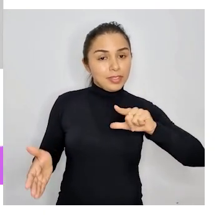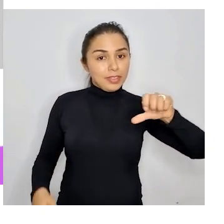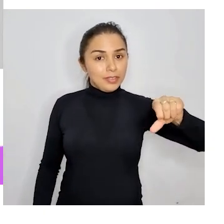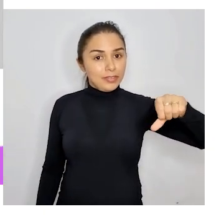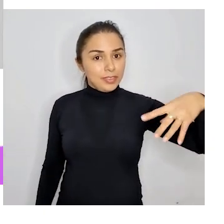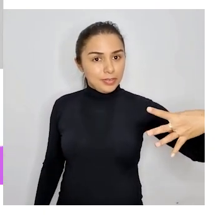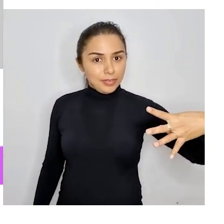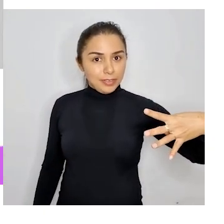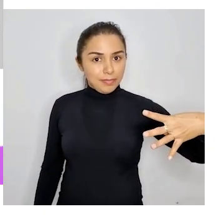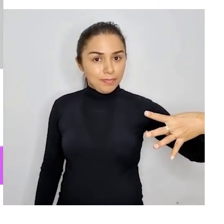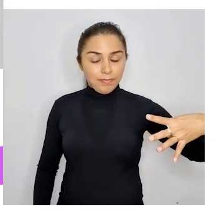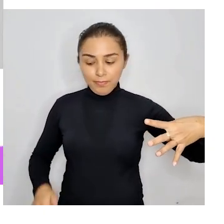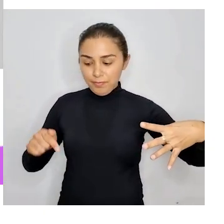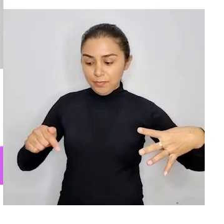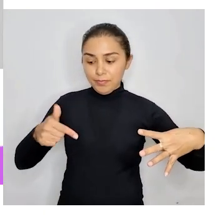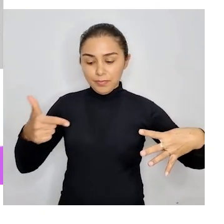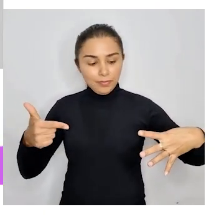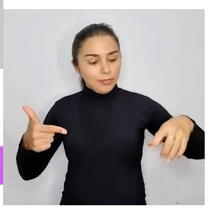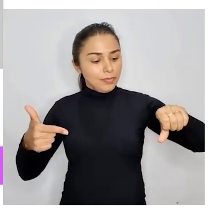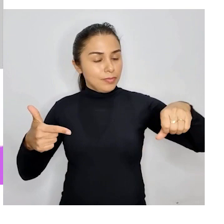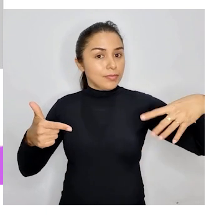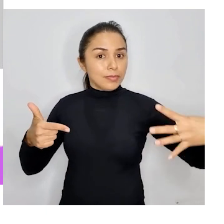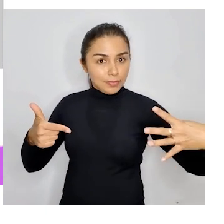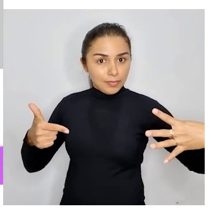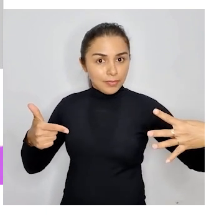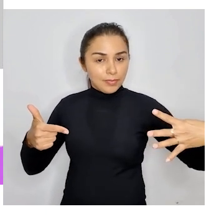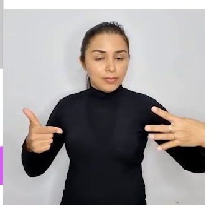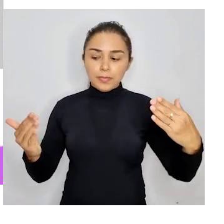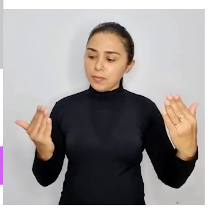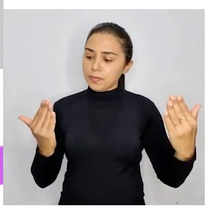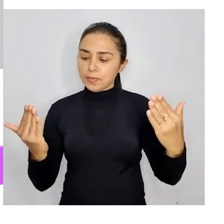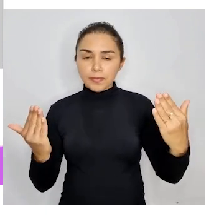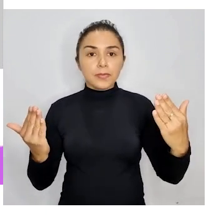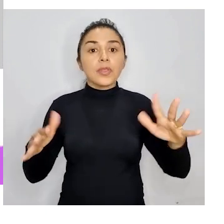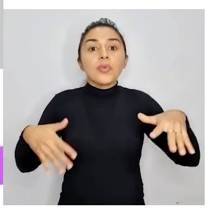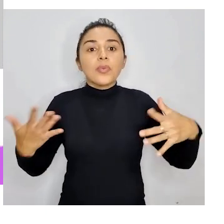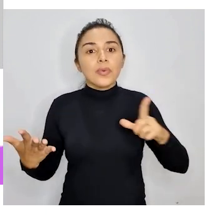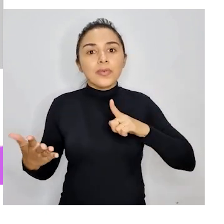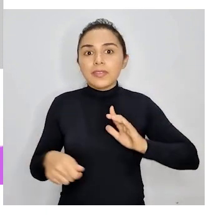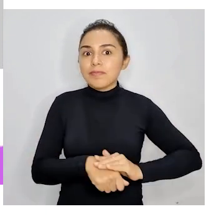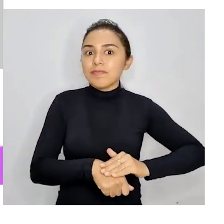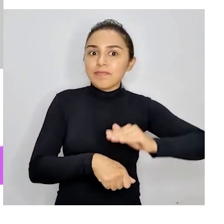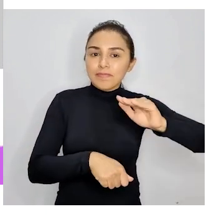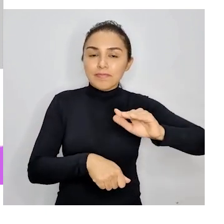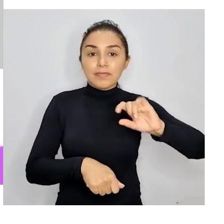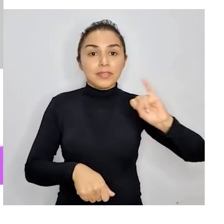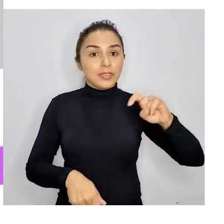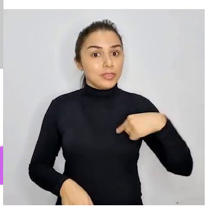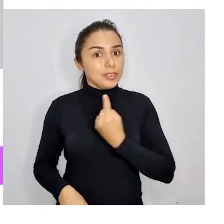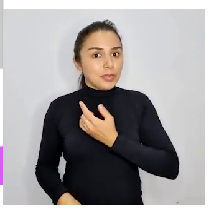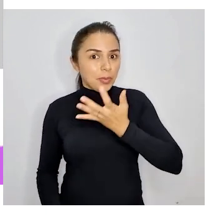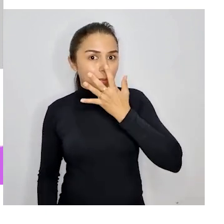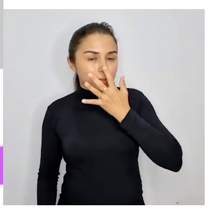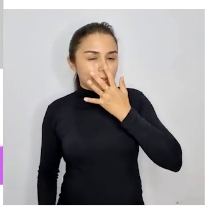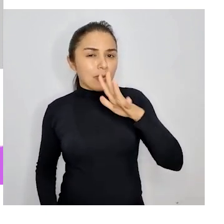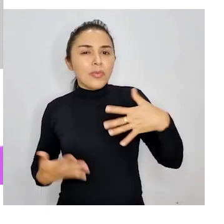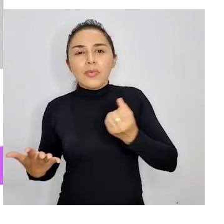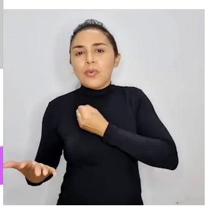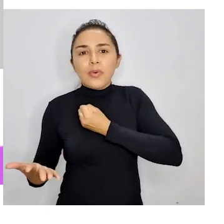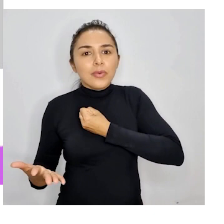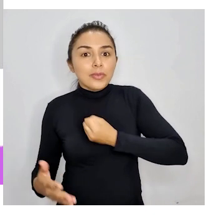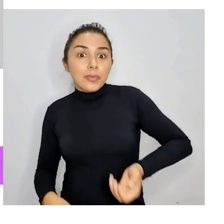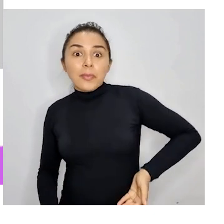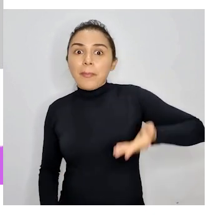figurinhas. Então, a gente consegue fazer essa comparação só observando qual número é maior e qual número